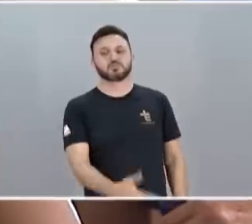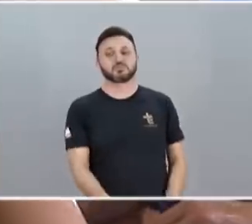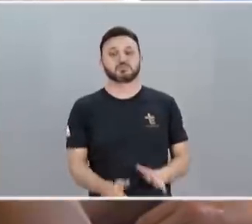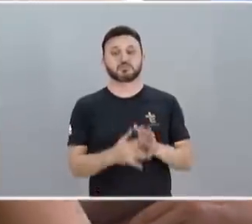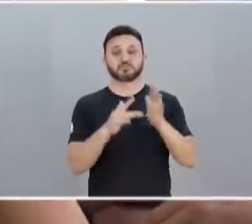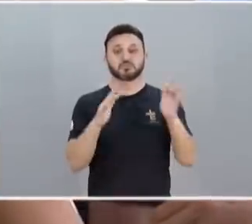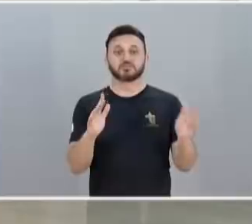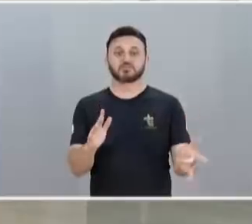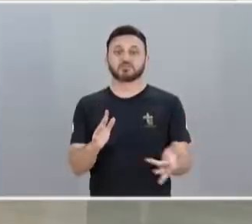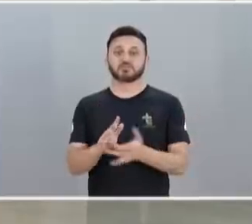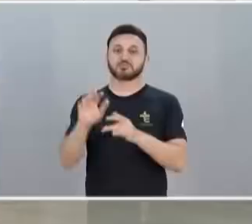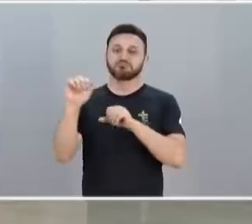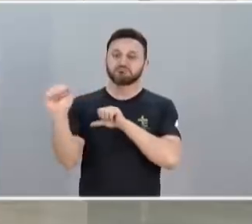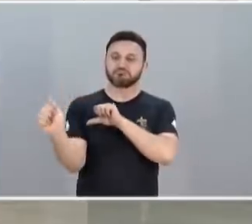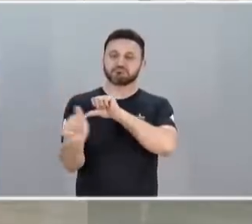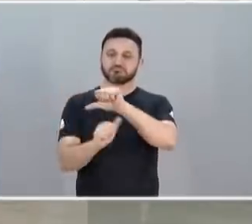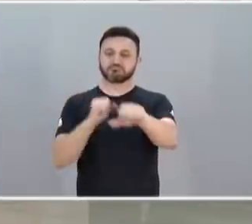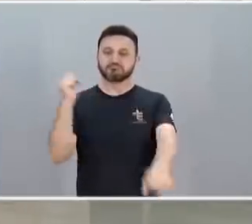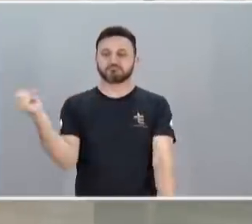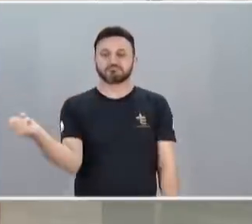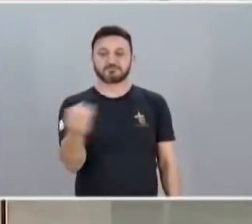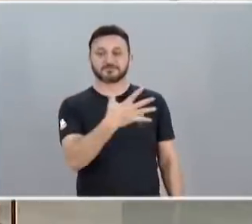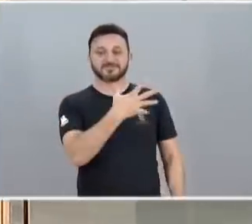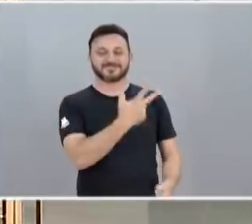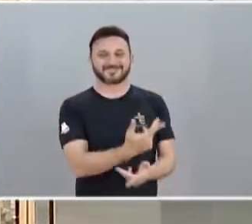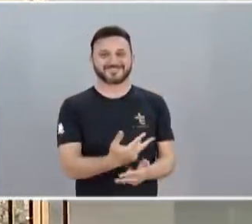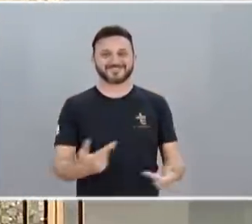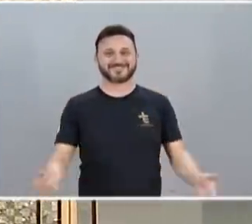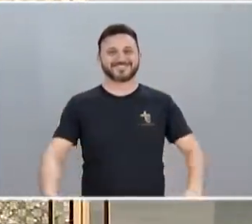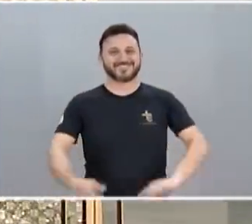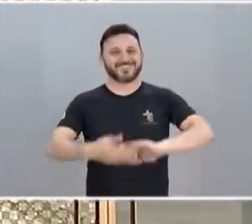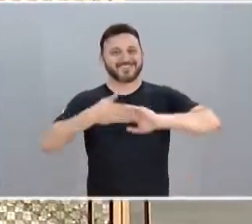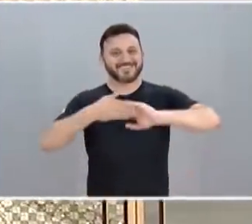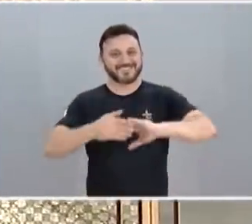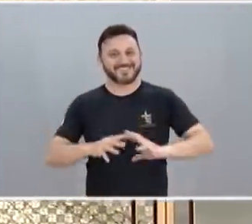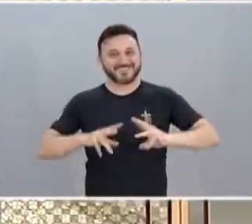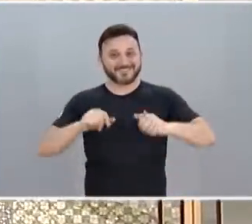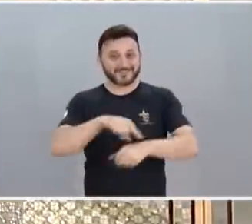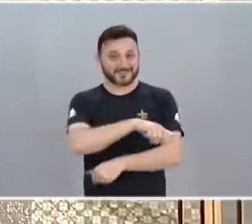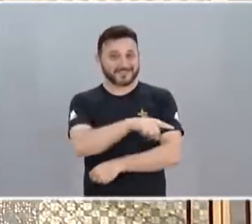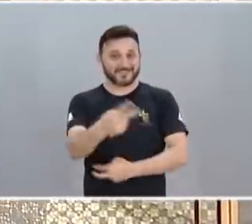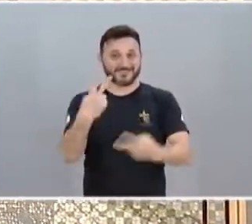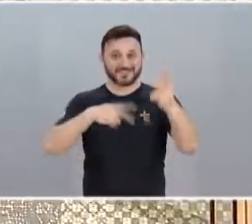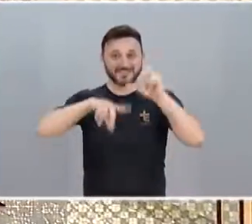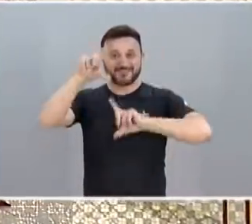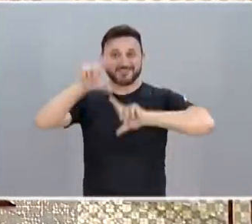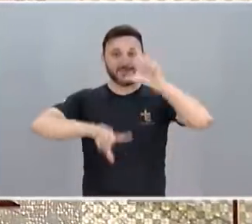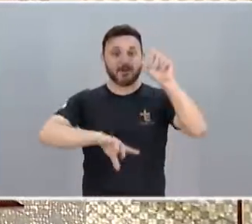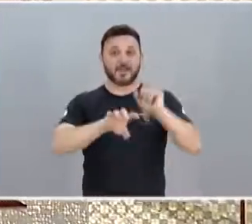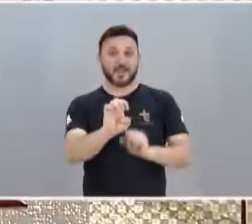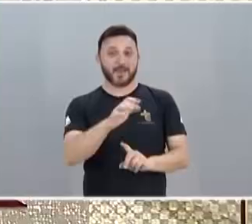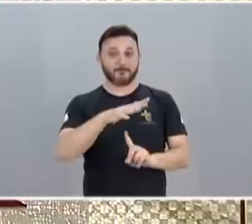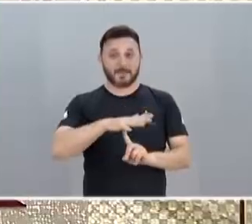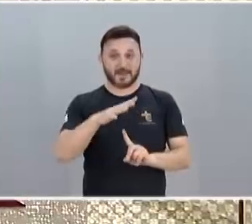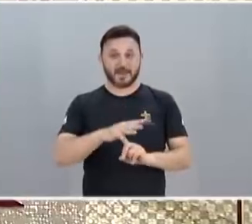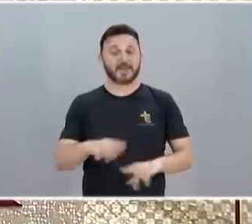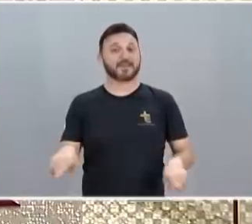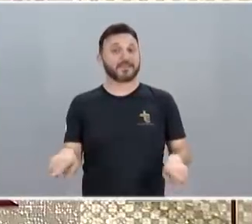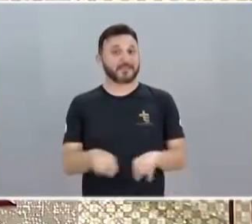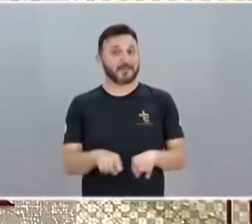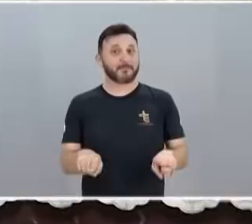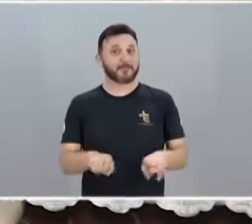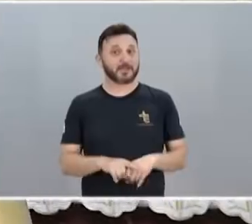Passo novas todas as coisas. Eu quero saudar passo todos que estão acompanhando pela E Paraná. A partir da E